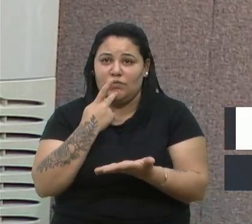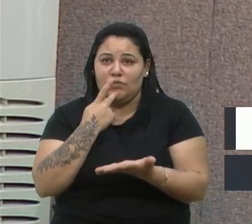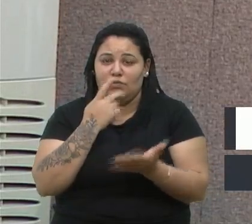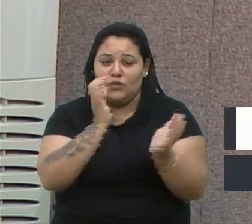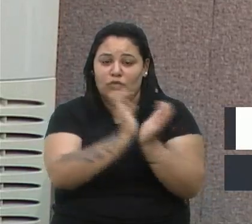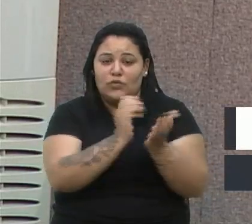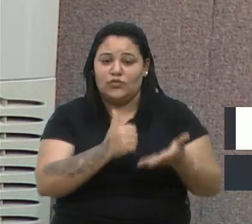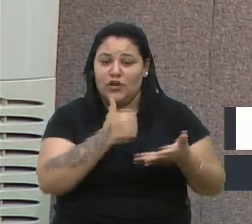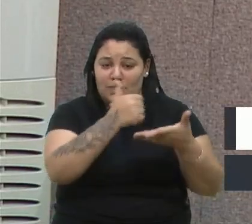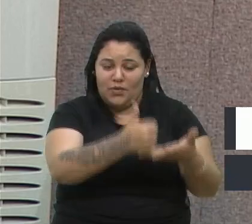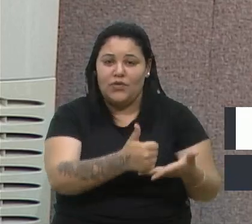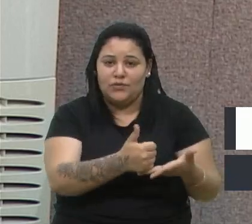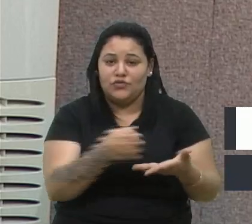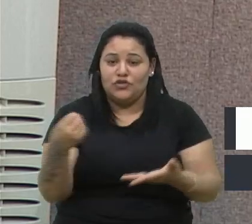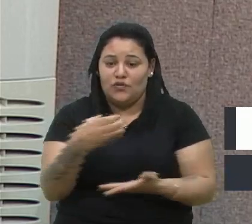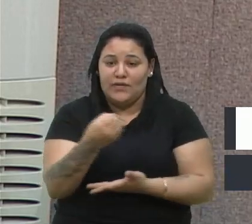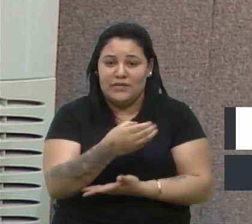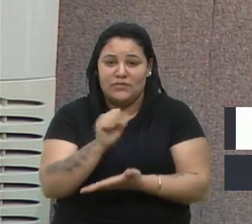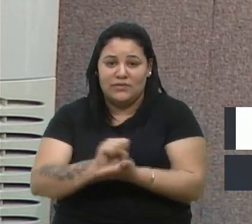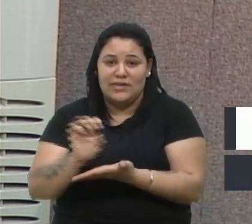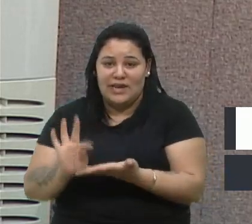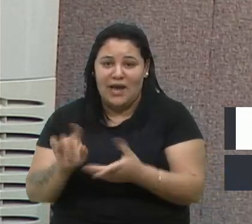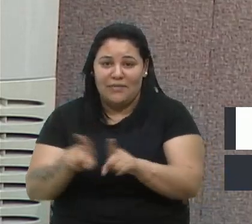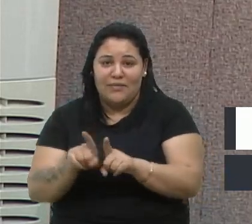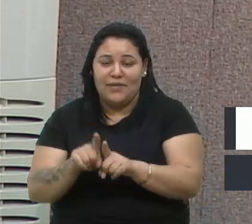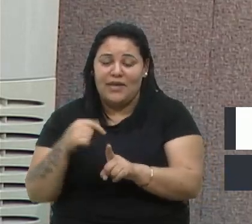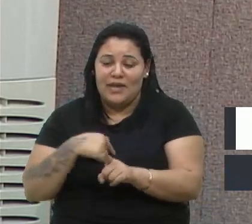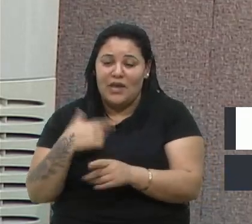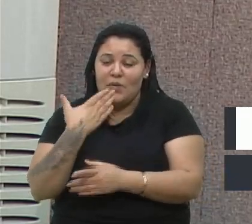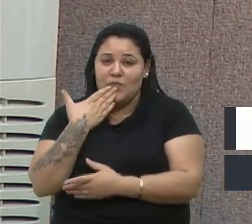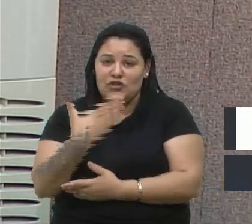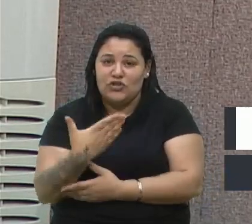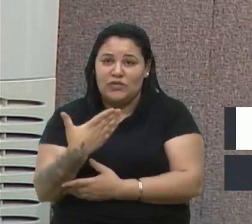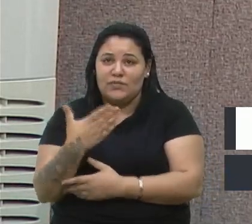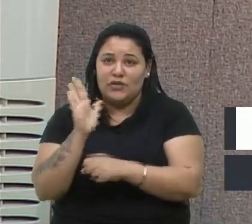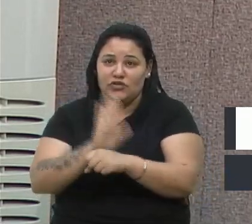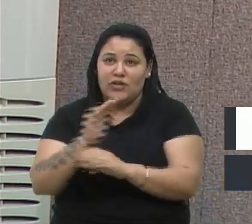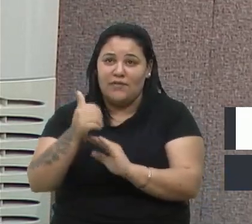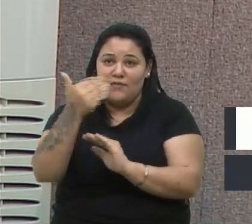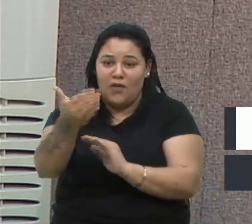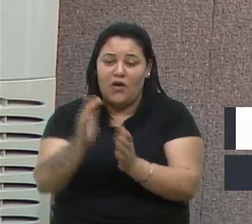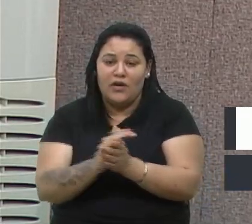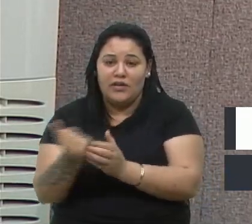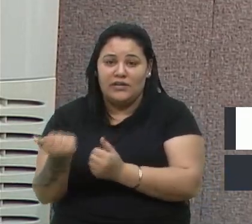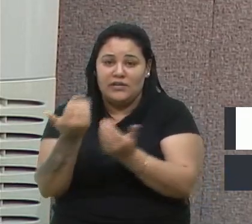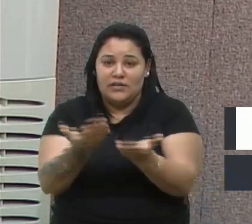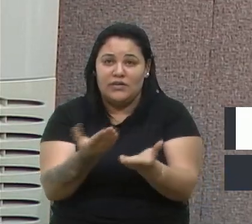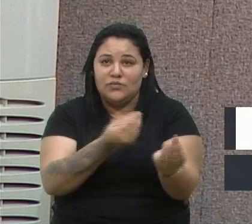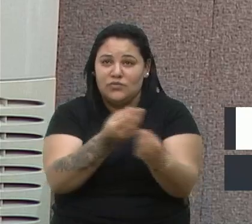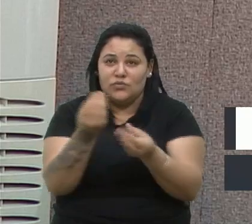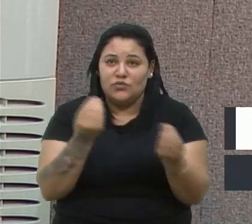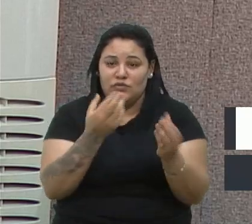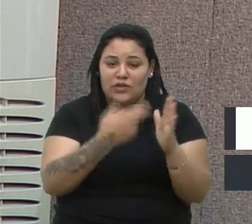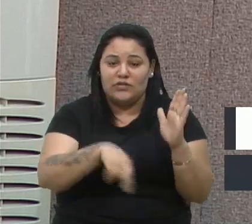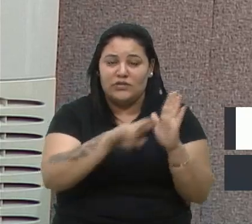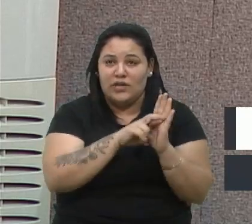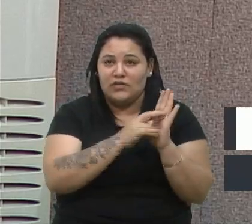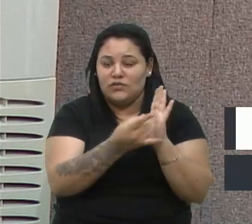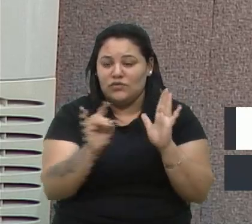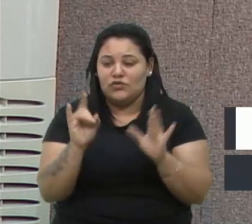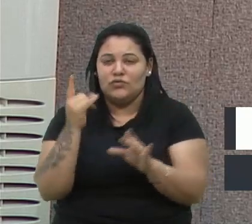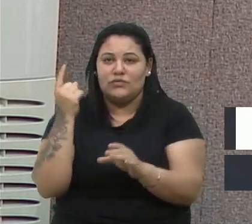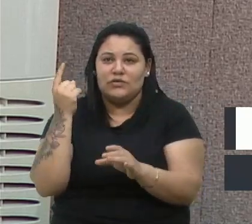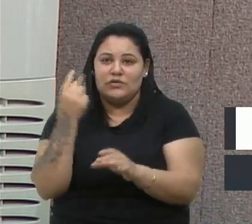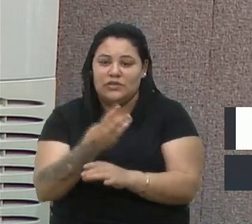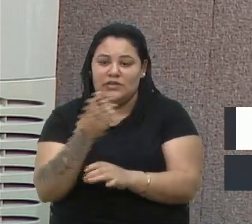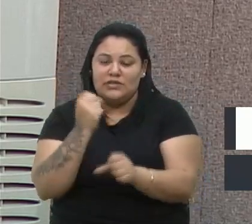Eu abracei para ajudar até o vereador Bressan, fora da Comissão de Educação, e a gente entregou diversos resultados nos últimos 3 anos, mas também sem